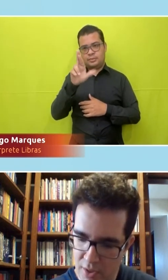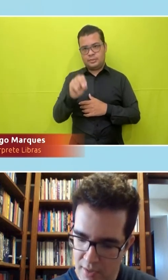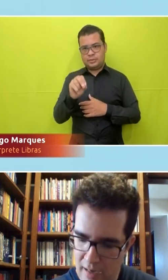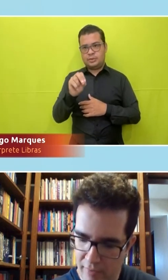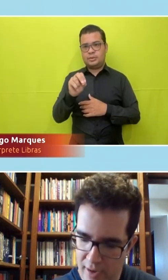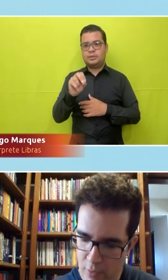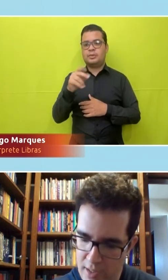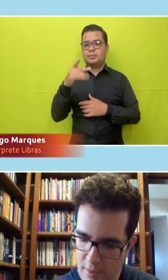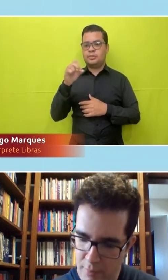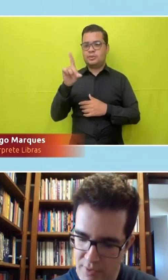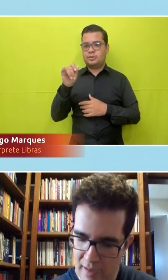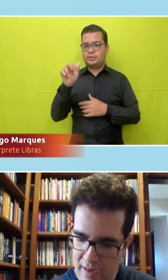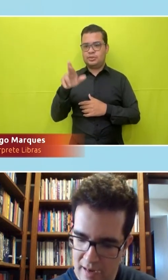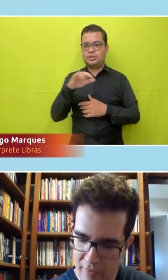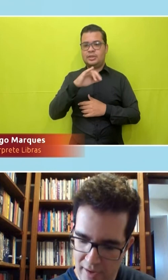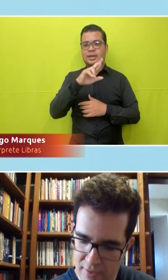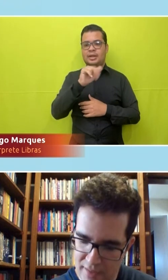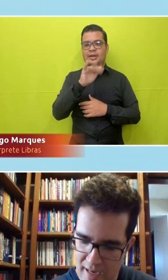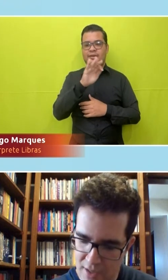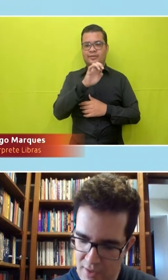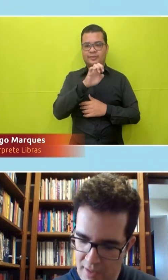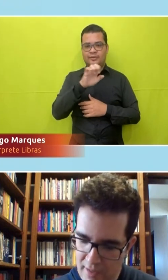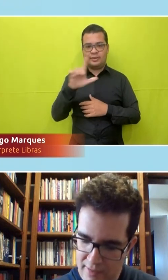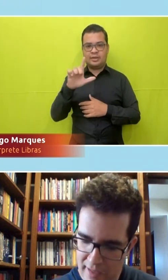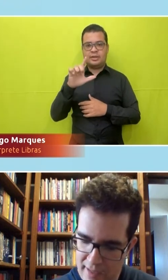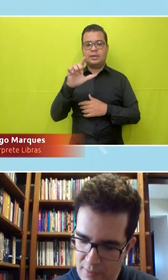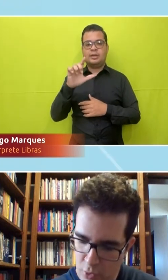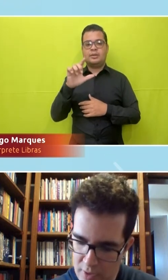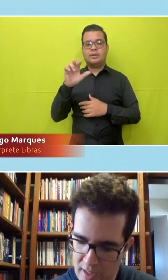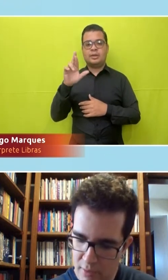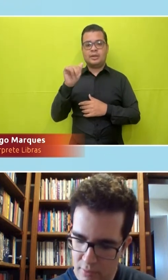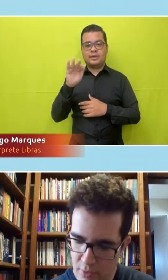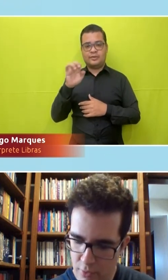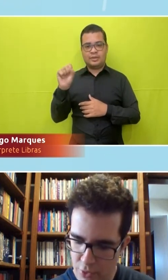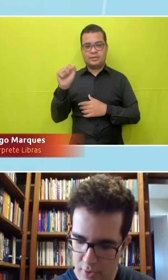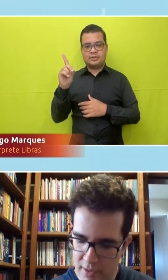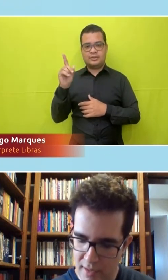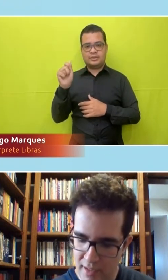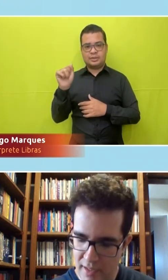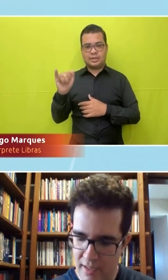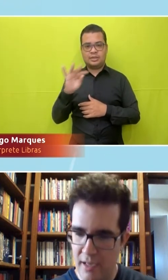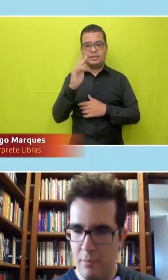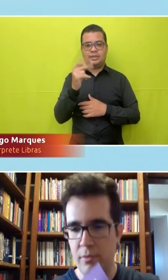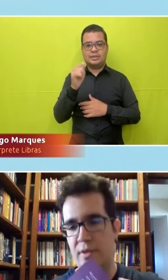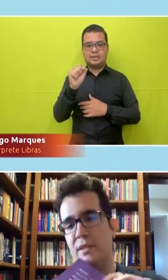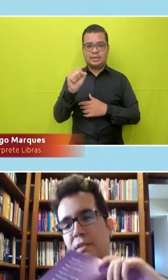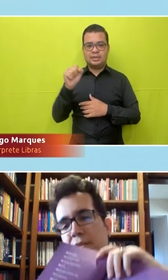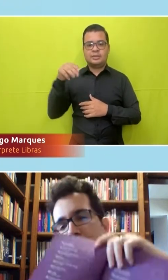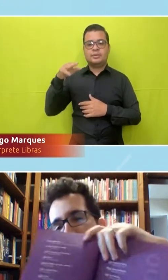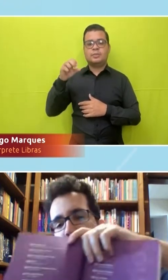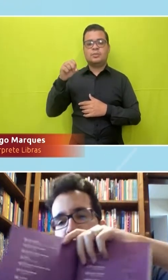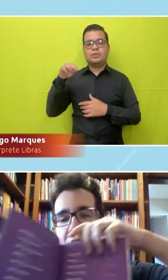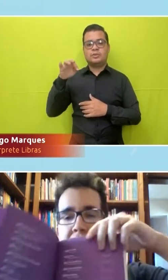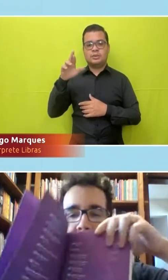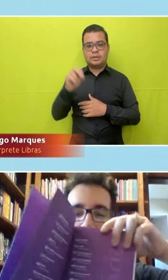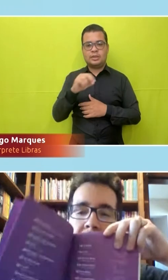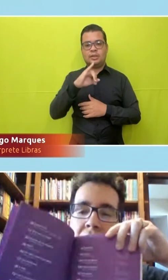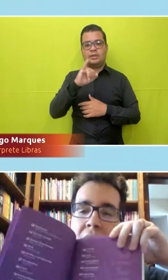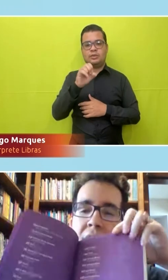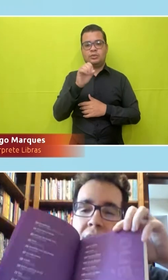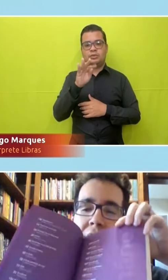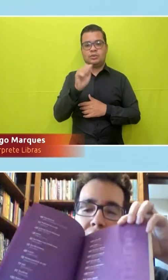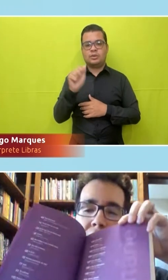Poli Di, Rafael Campos, Rafael Sade, Thaís Monteiro, Tom Jota e Anne Rebouças. Está